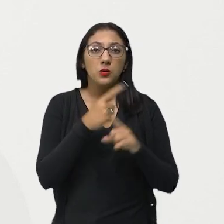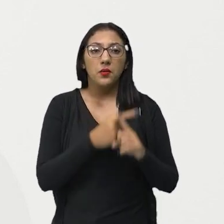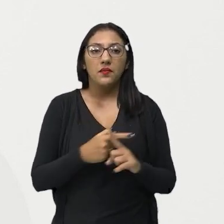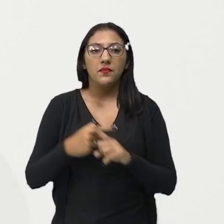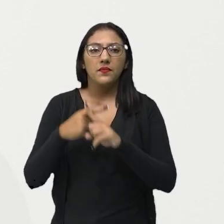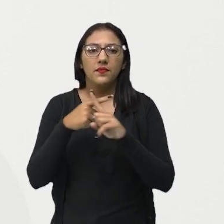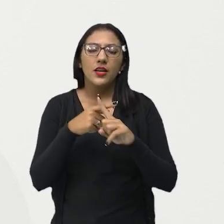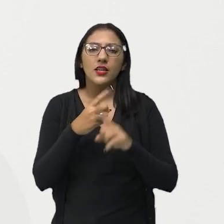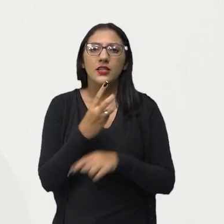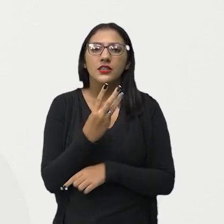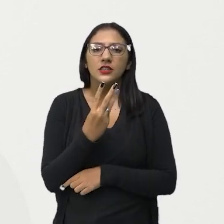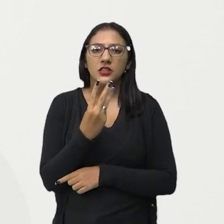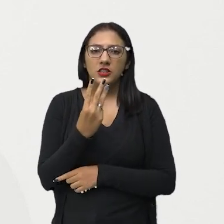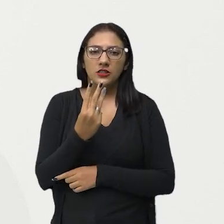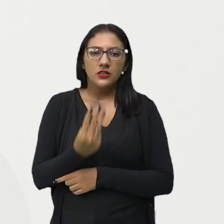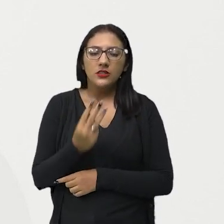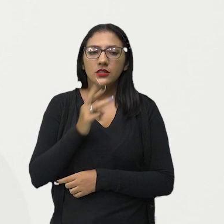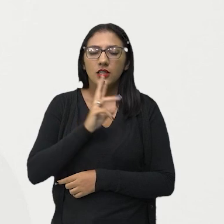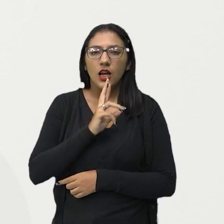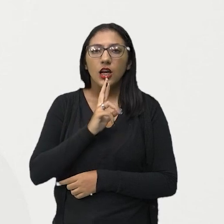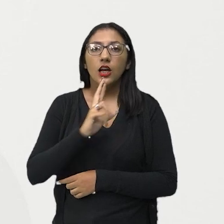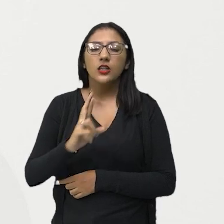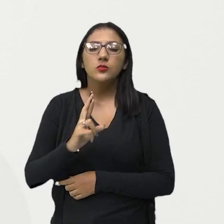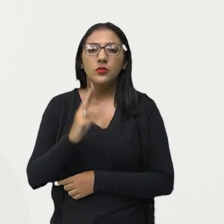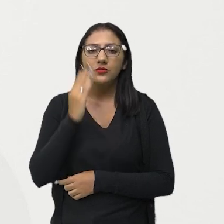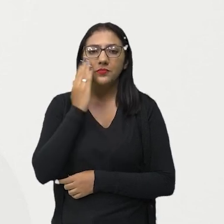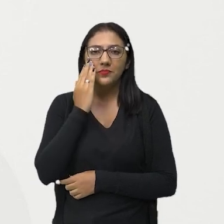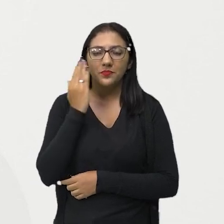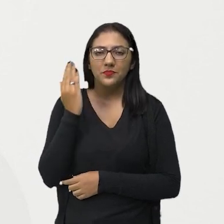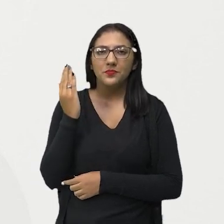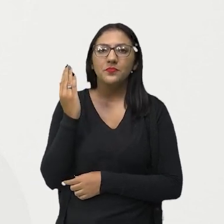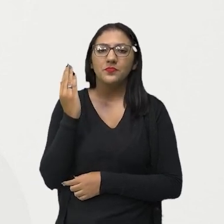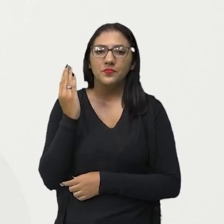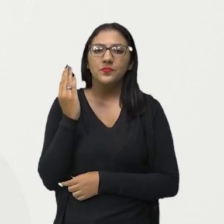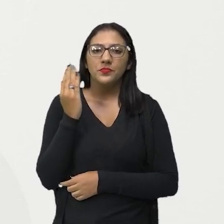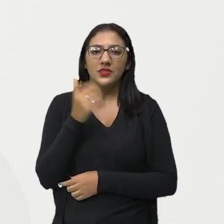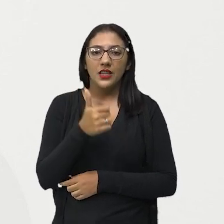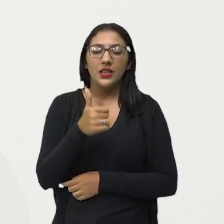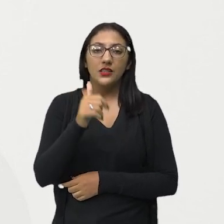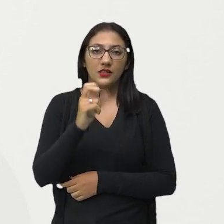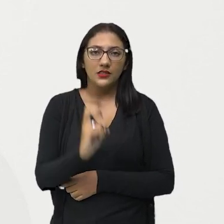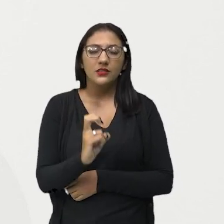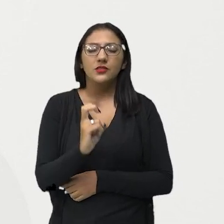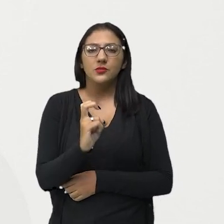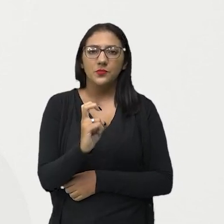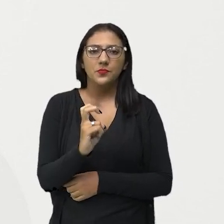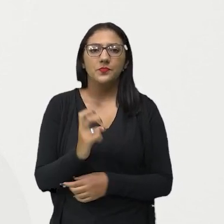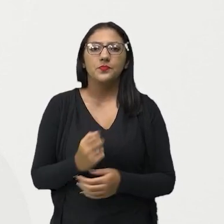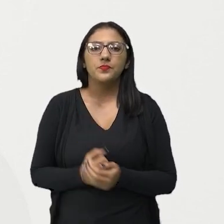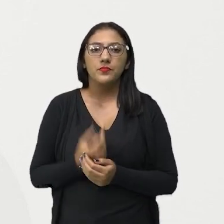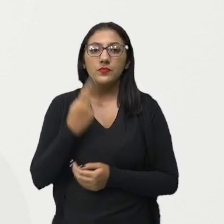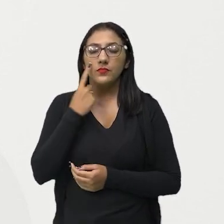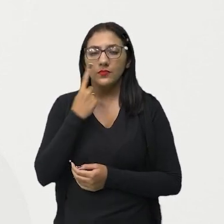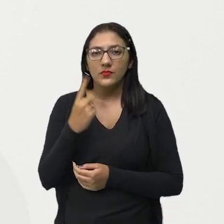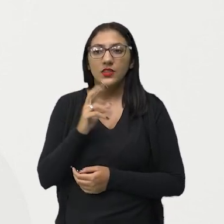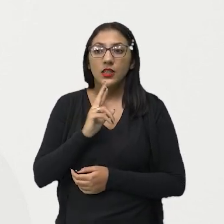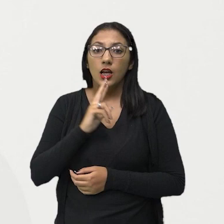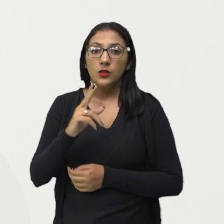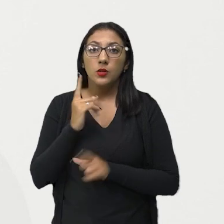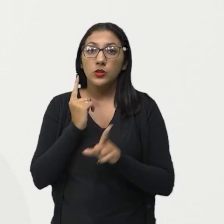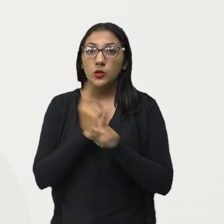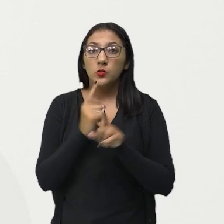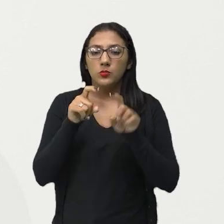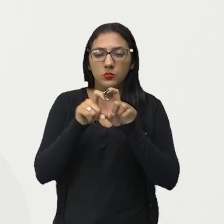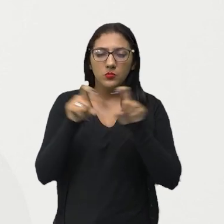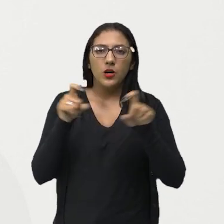o numerador. 5 vezes 3. 5 vezes 3 vai dar 15, e é justamente o resultado que nós temos